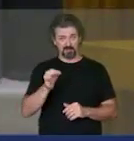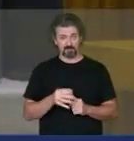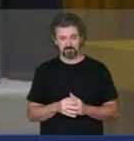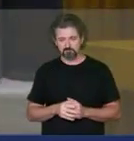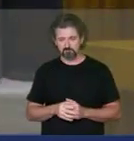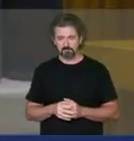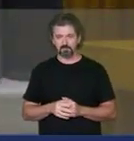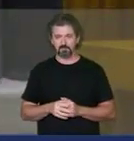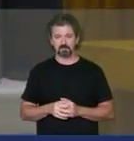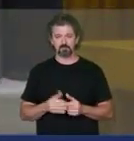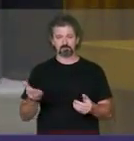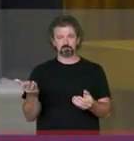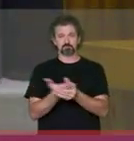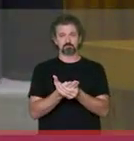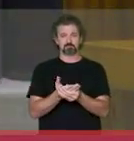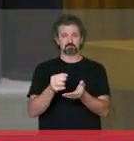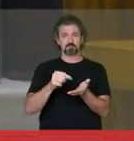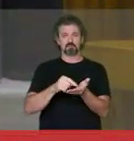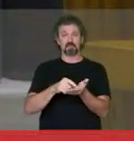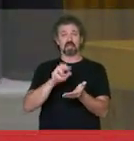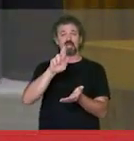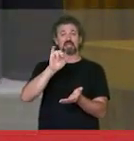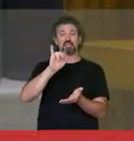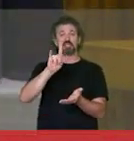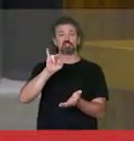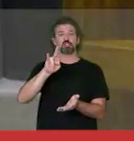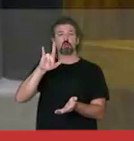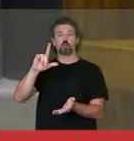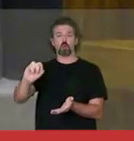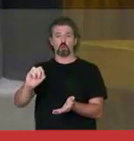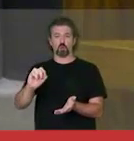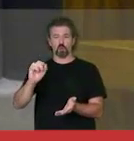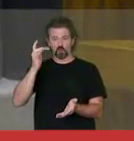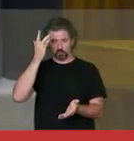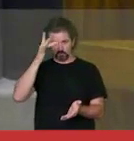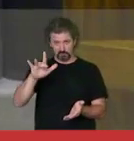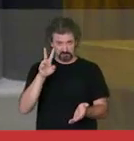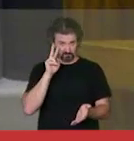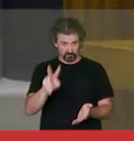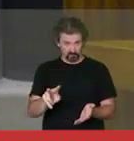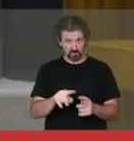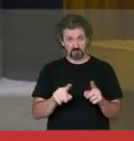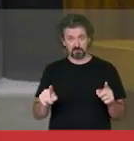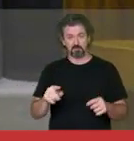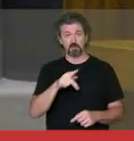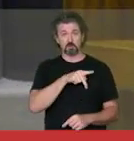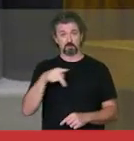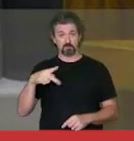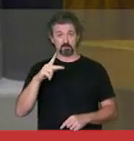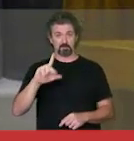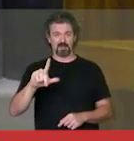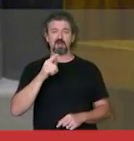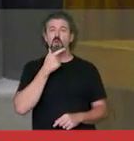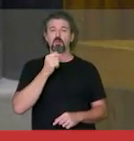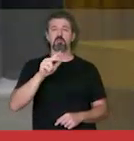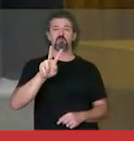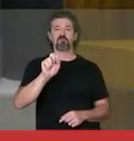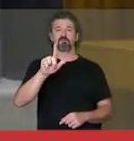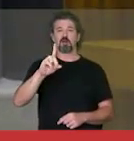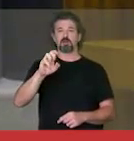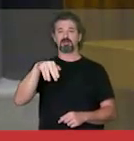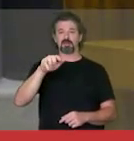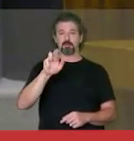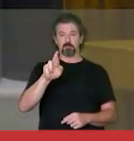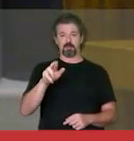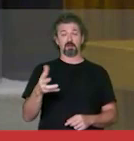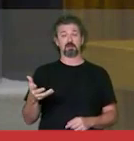numa petição completamente ridícula. Não sei se viram agora, mas Valdemar da Costa Neto, o